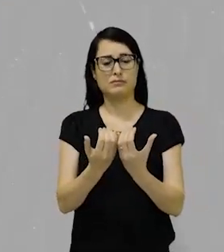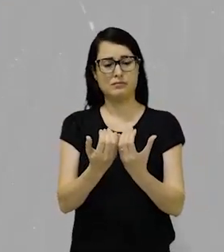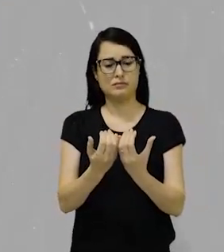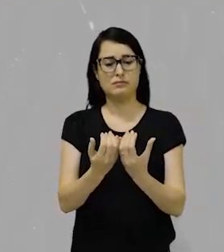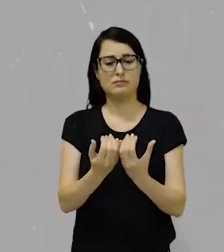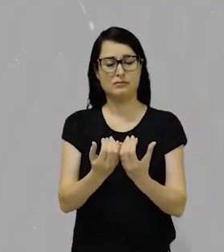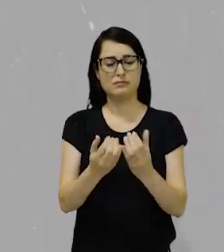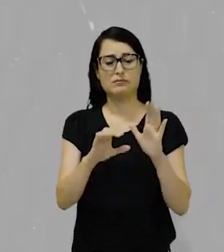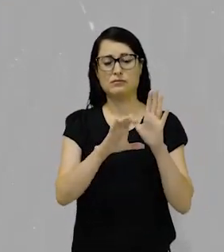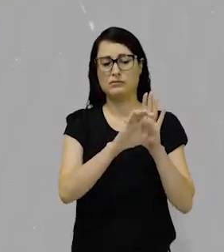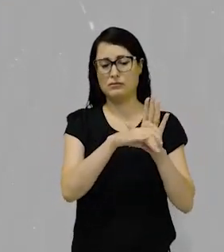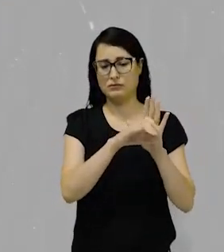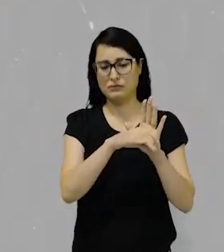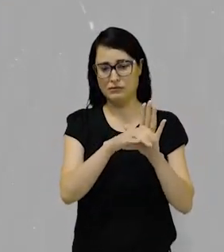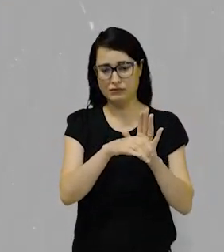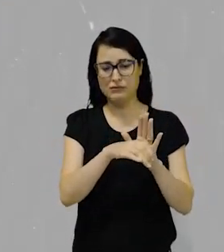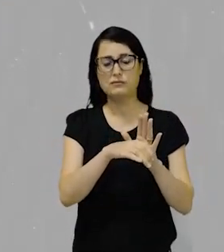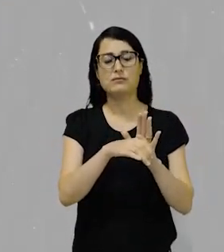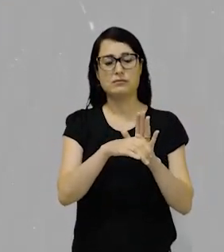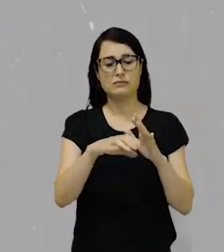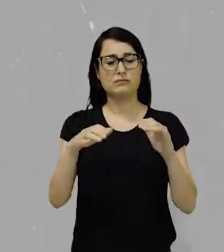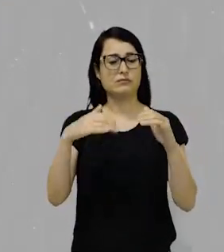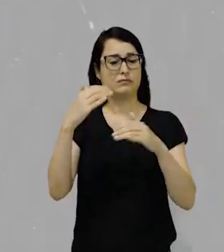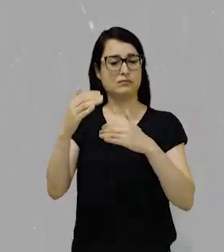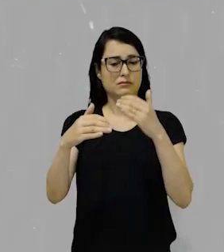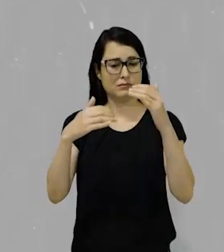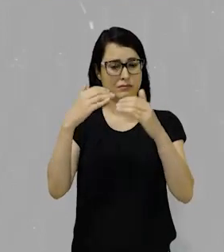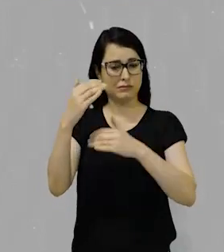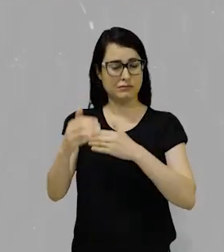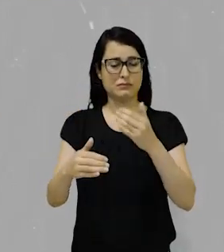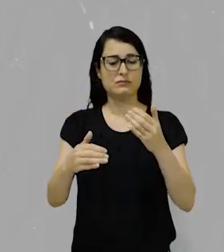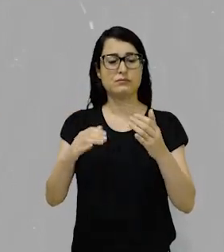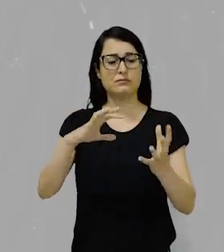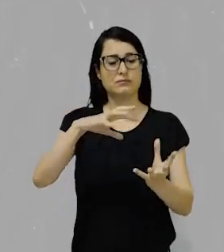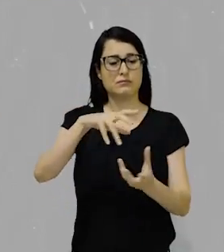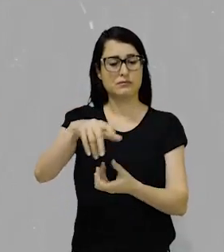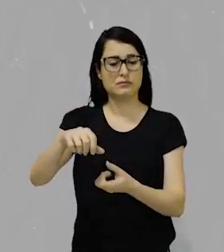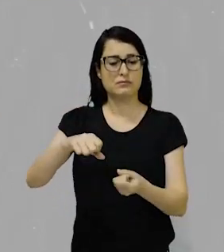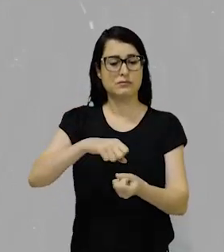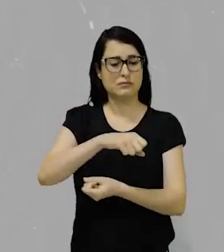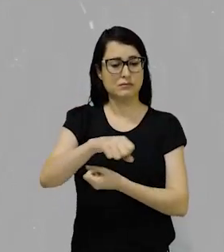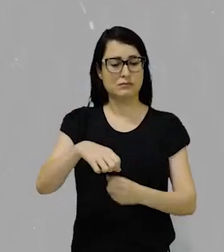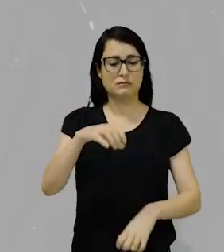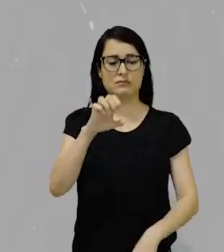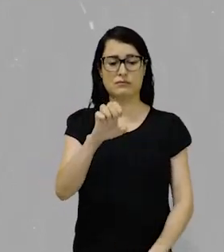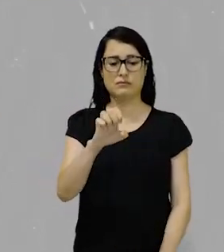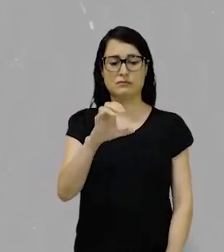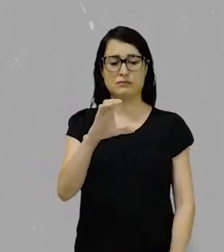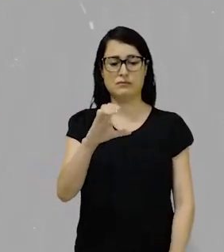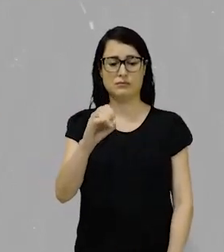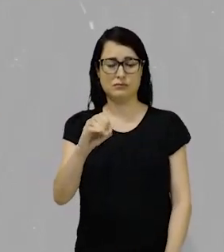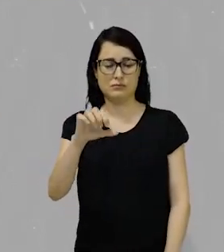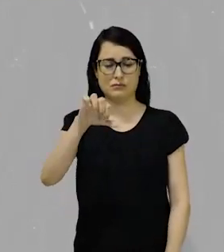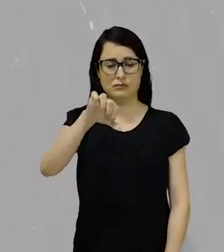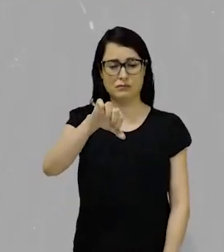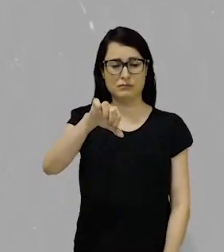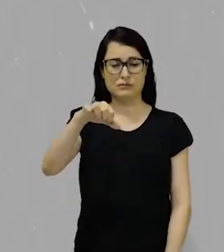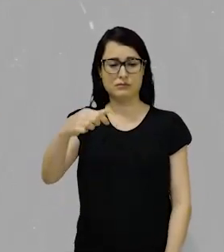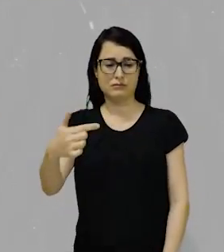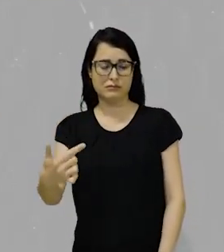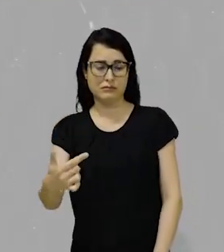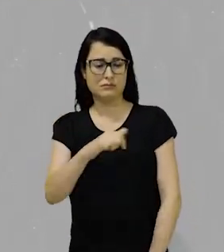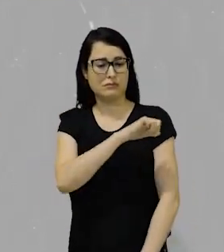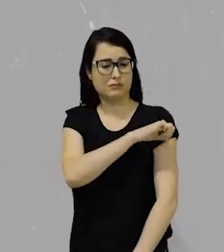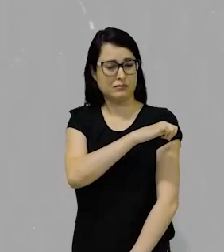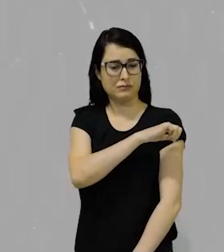belo conceito de desenvolvimento sustentável, que é a Eco 92, que também é chamada de Eco Rio, Rio 92, porque